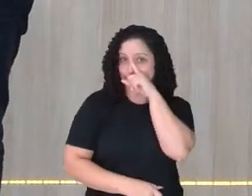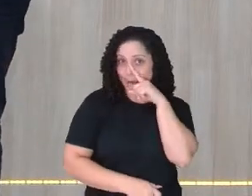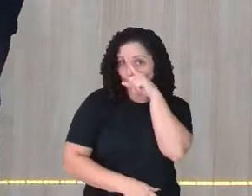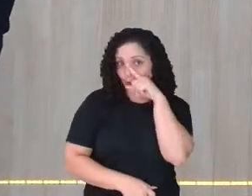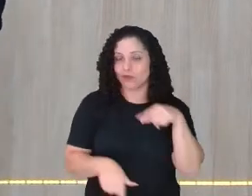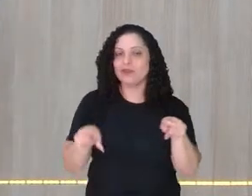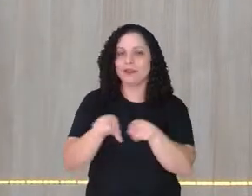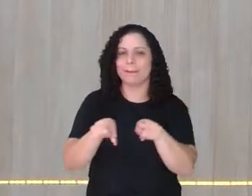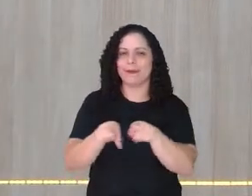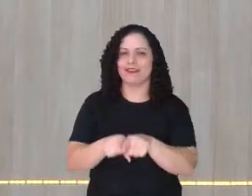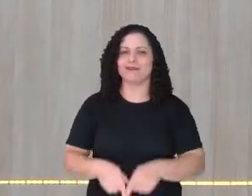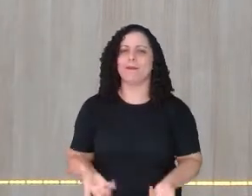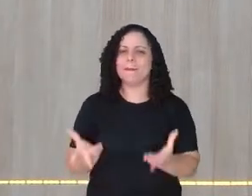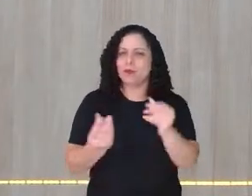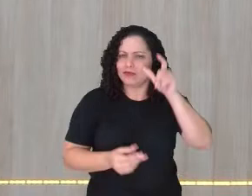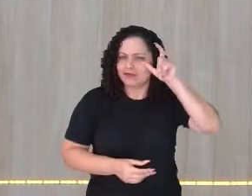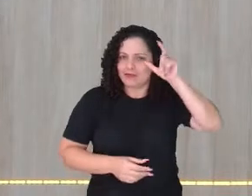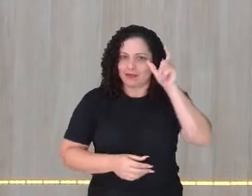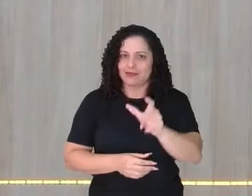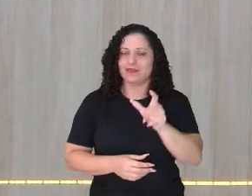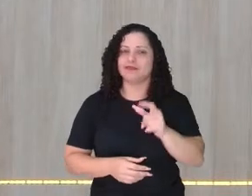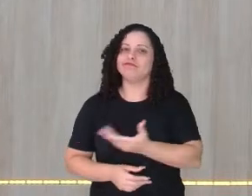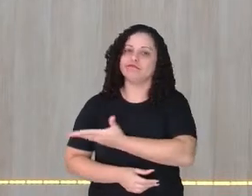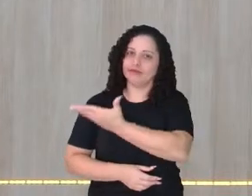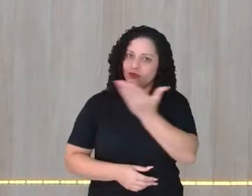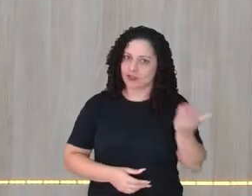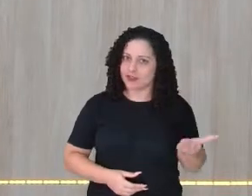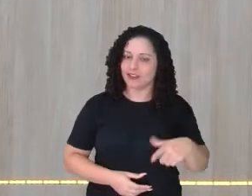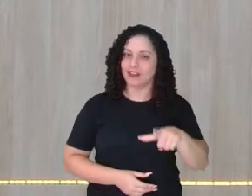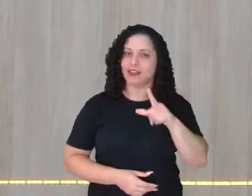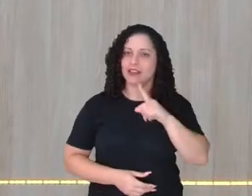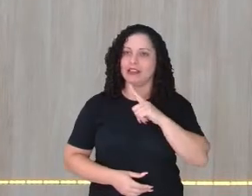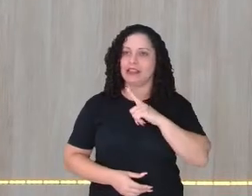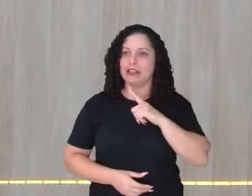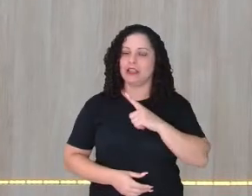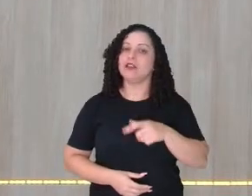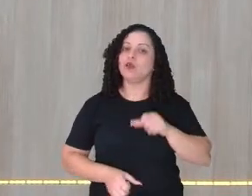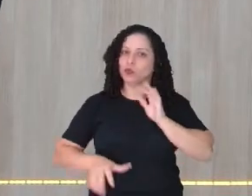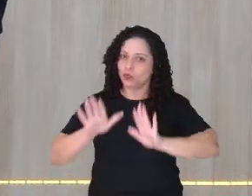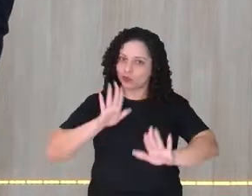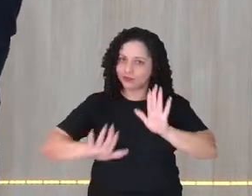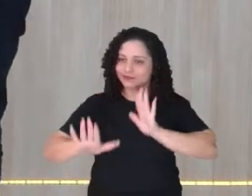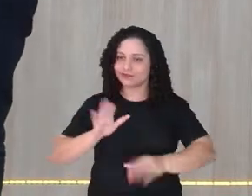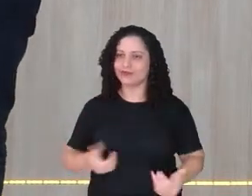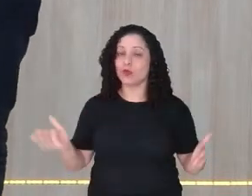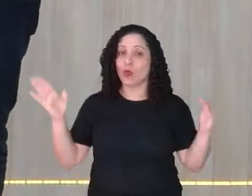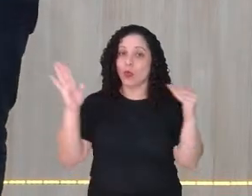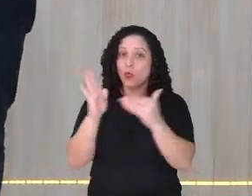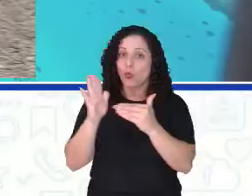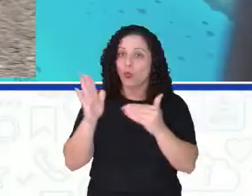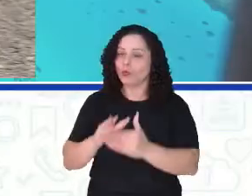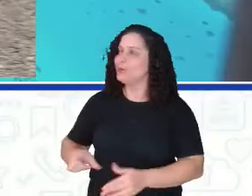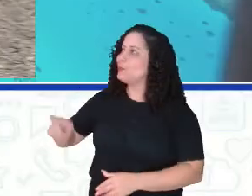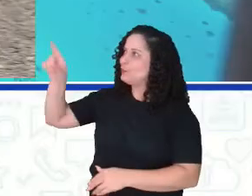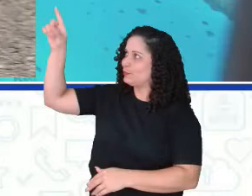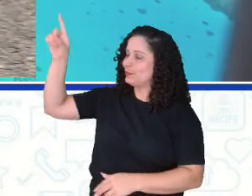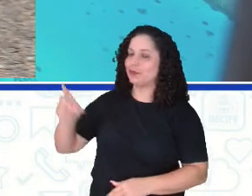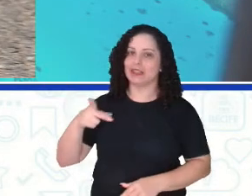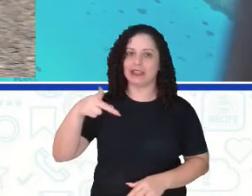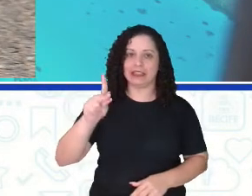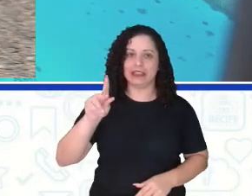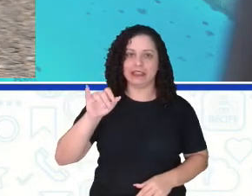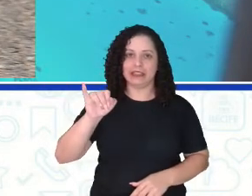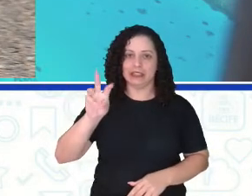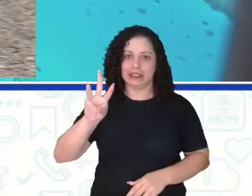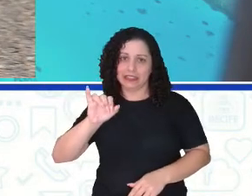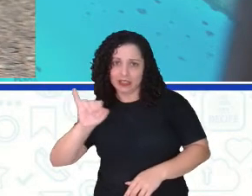interessante, né? E para quem for cuidadoso, até perigosa. E o último aqui é o kiwi. Você conhecia